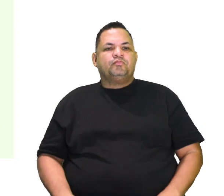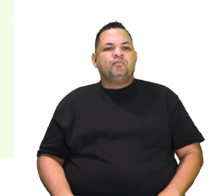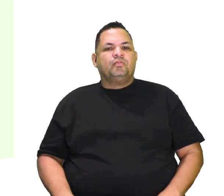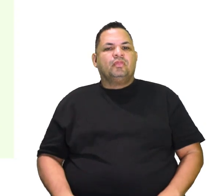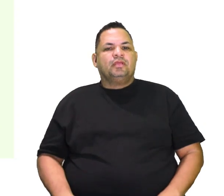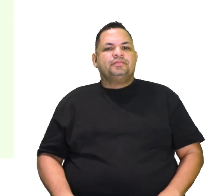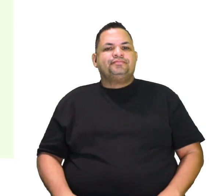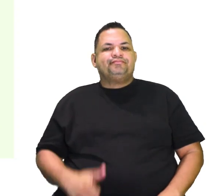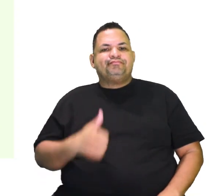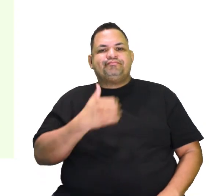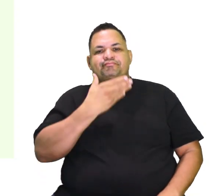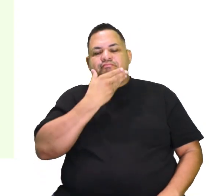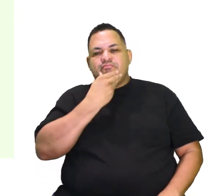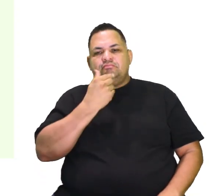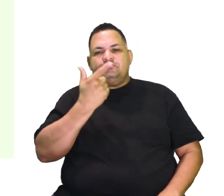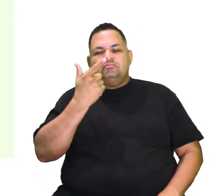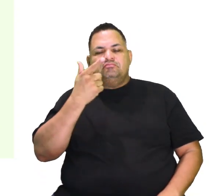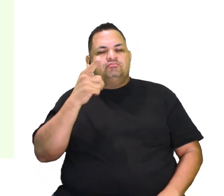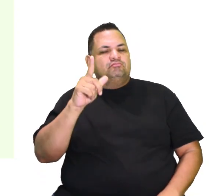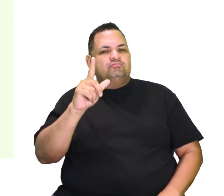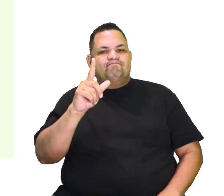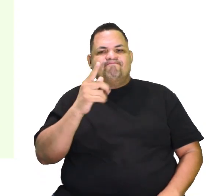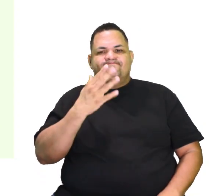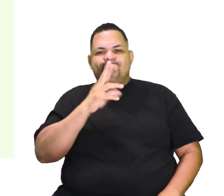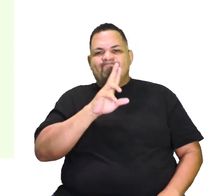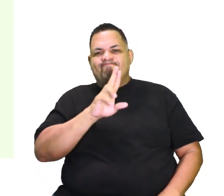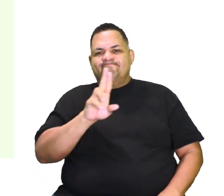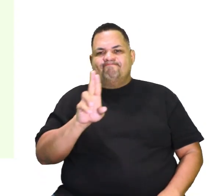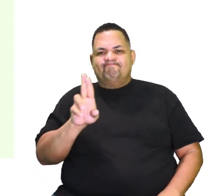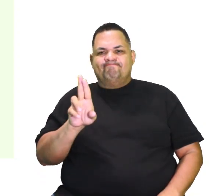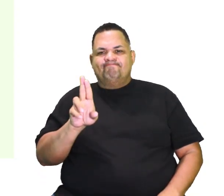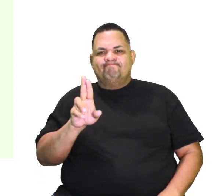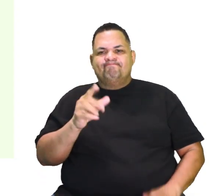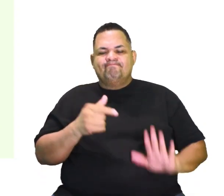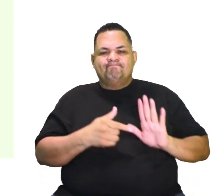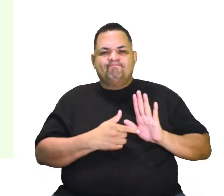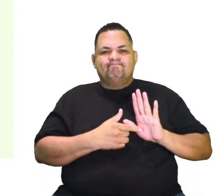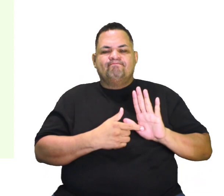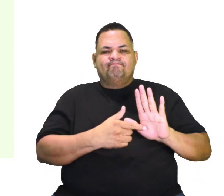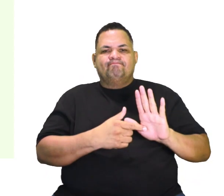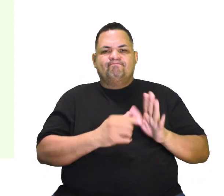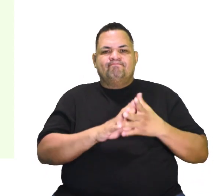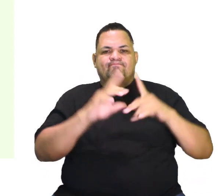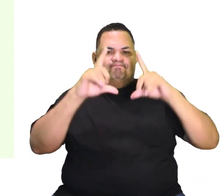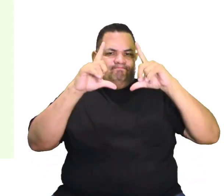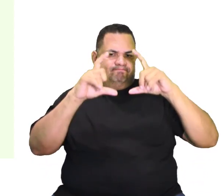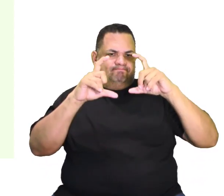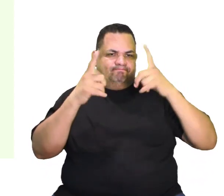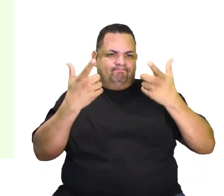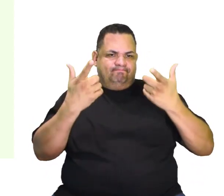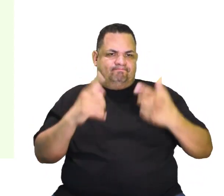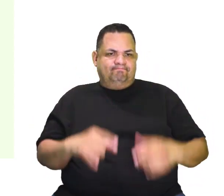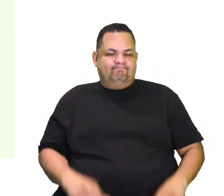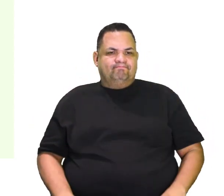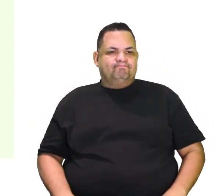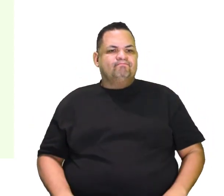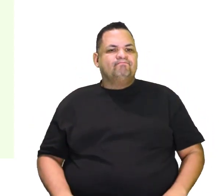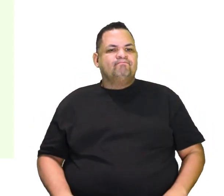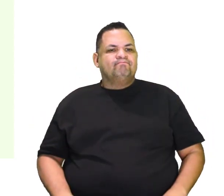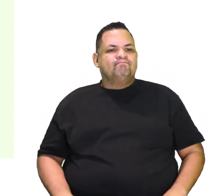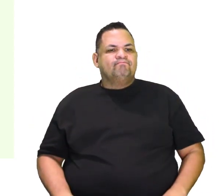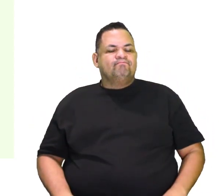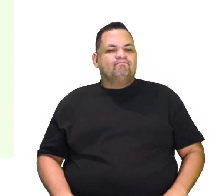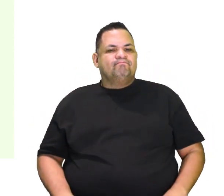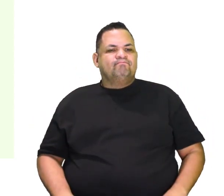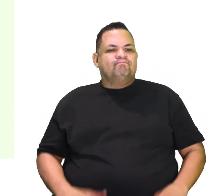Esse moço aqui eu não consegui o nome dele, mas eu trouxe uma foto dele, tem outros também, né?